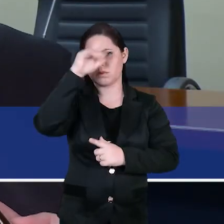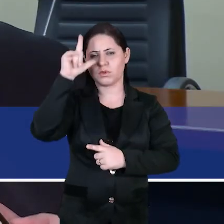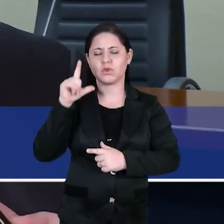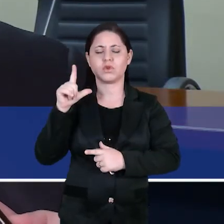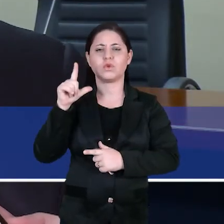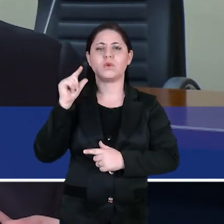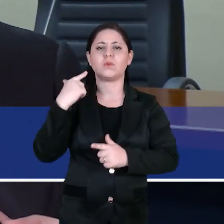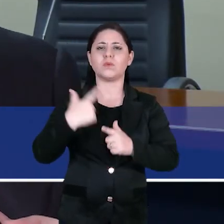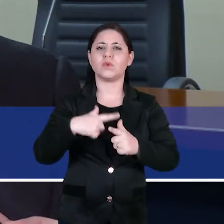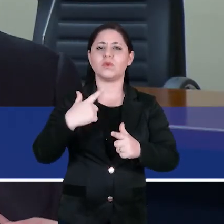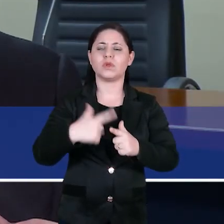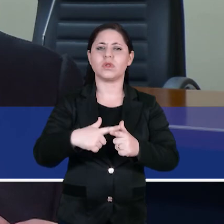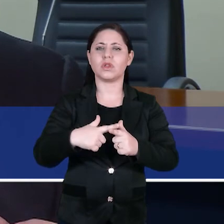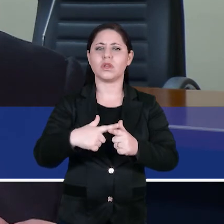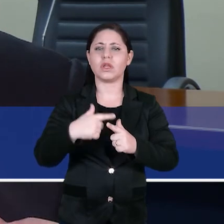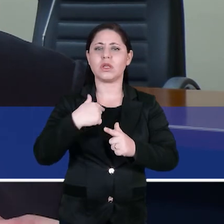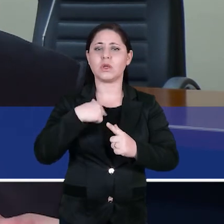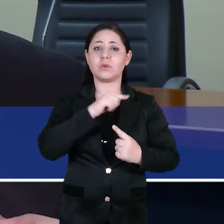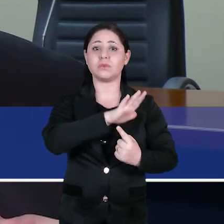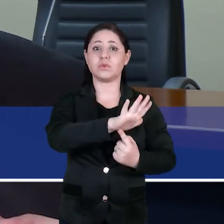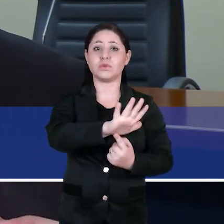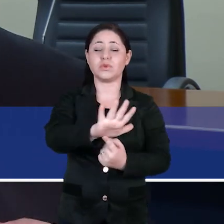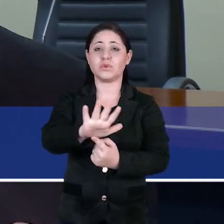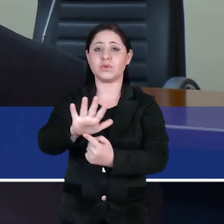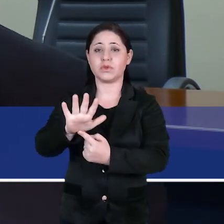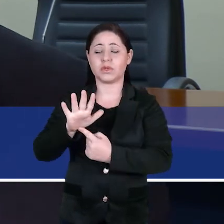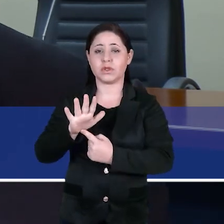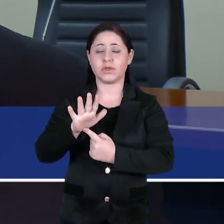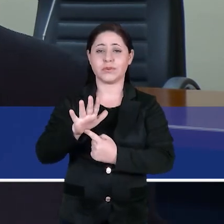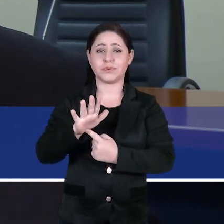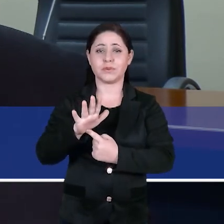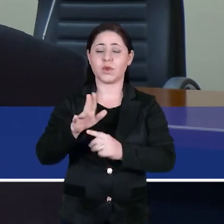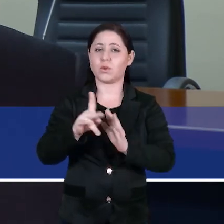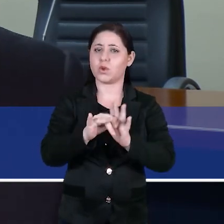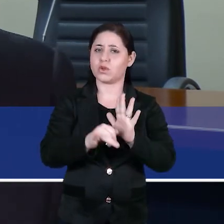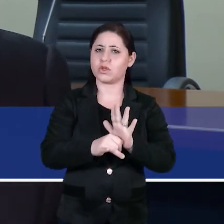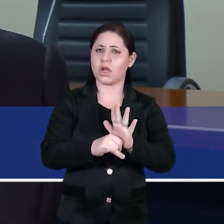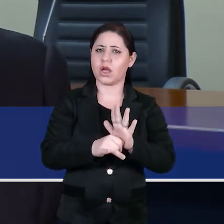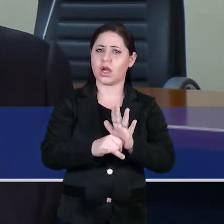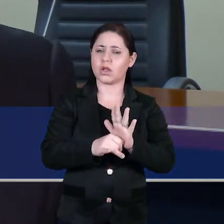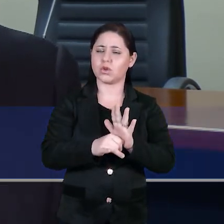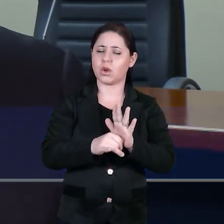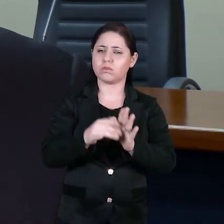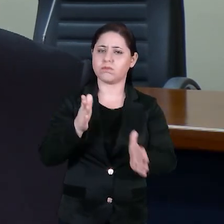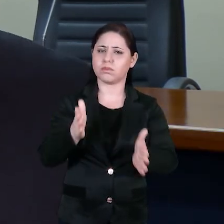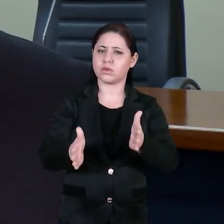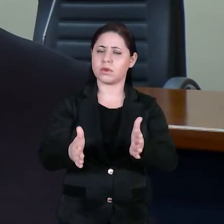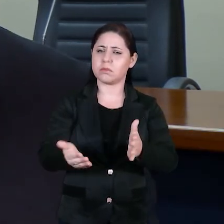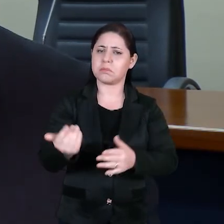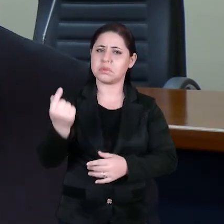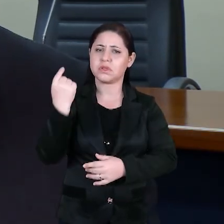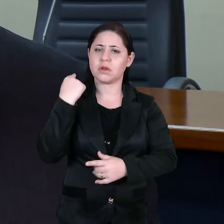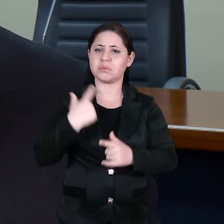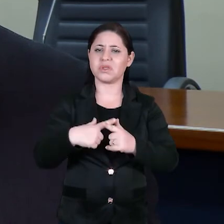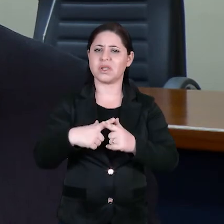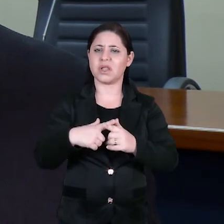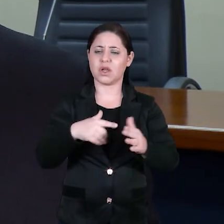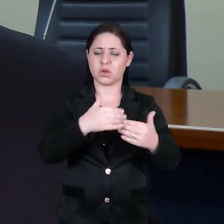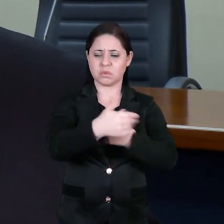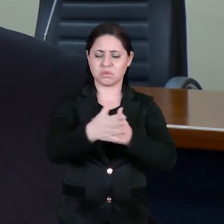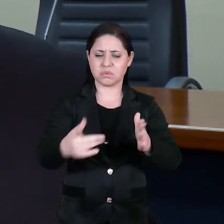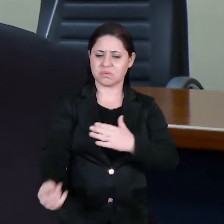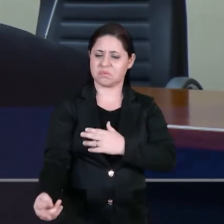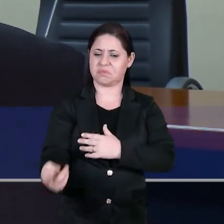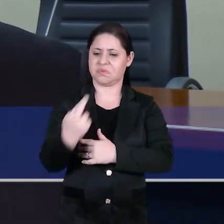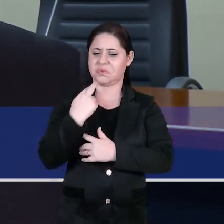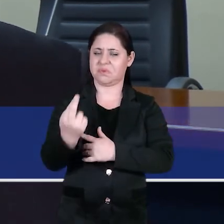para Mato Grosso do Sul, tendo em vista que eu apresentei esse projeto na legislatura passada justamente por recepcionar nosso gabinete muitas